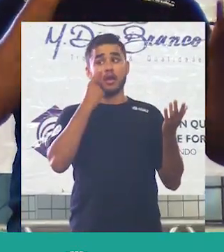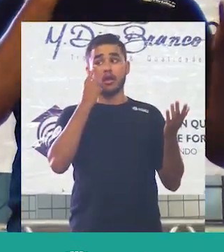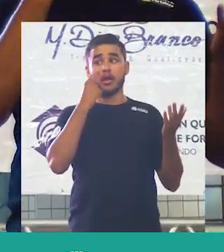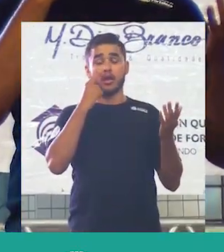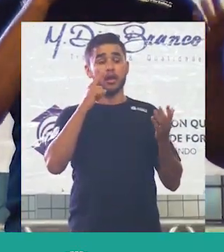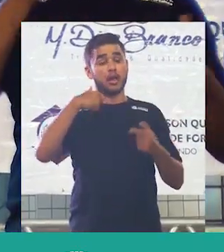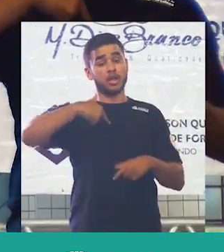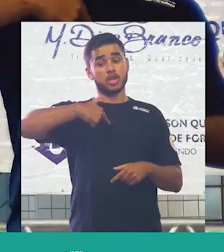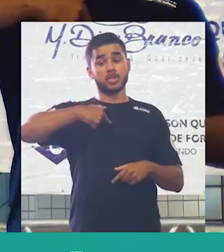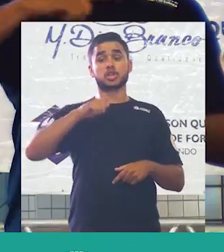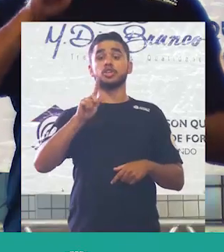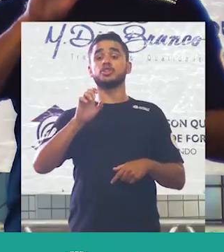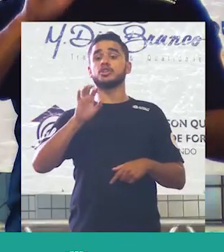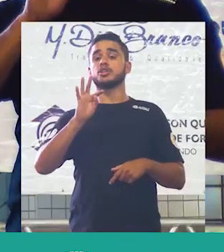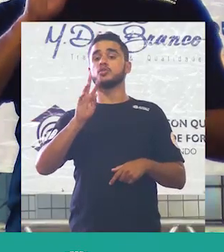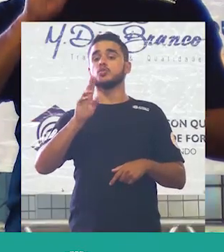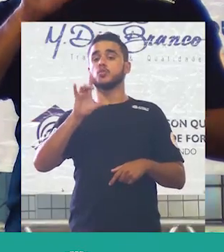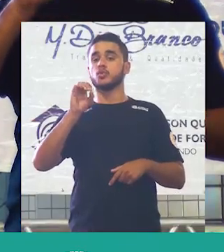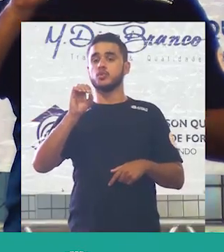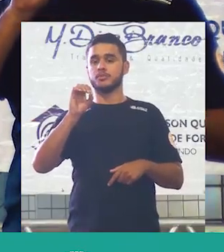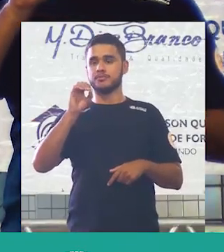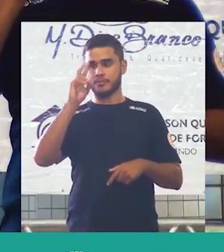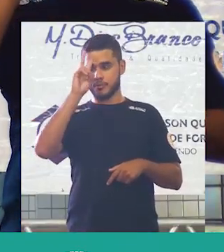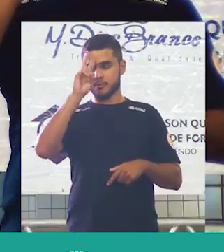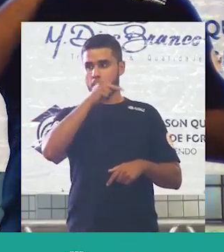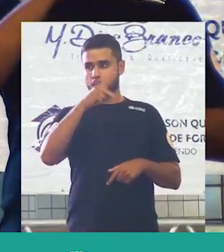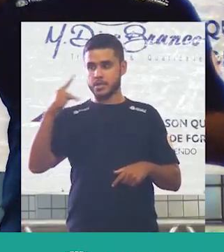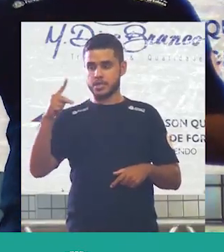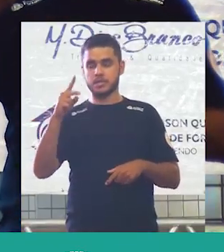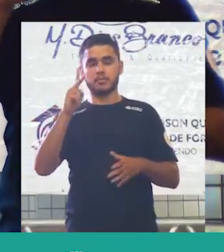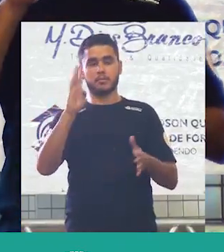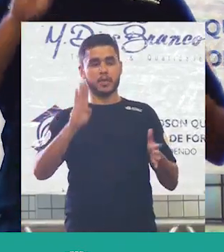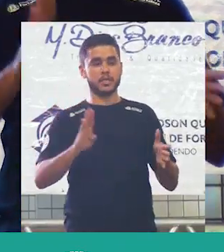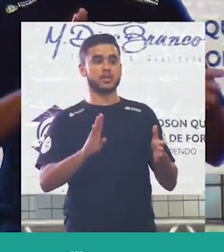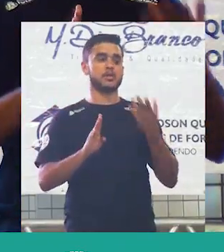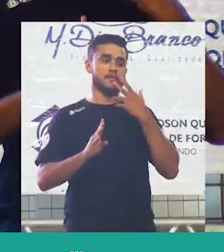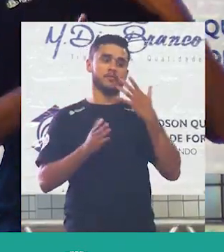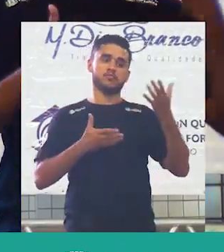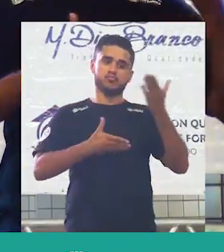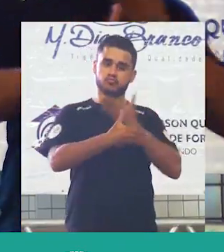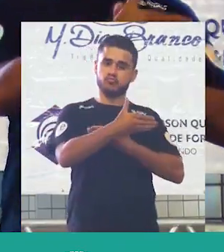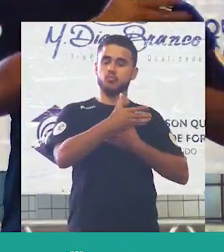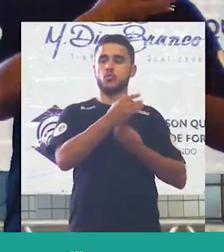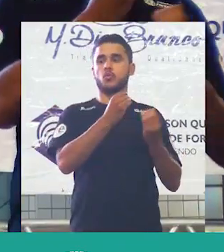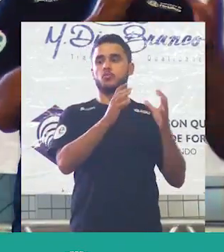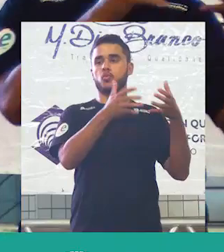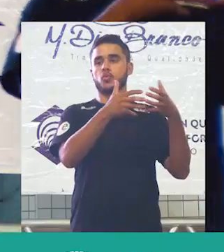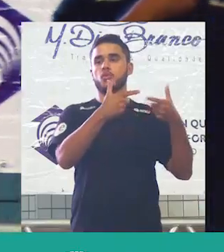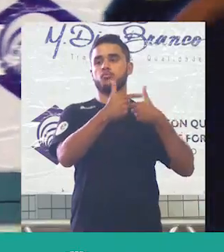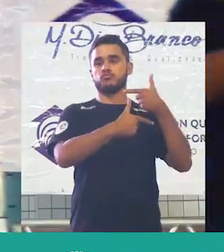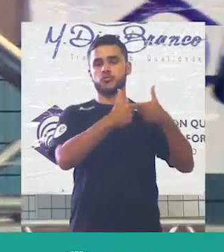entre Getúlio Vargas e os trabalhadores. Mas antes vamos resolver essa questãozinha aqui, ó, 7.